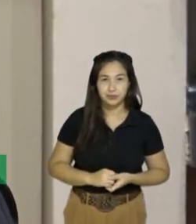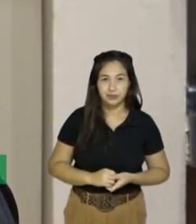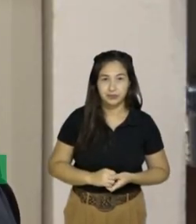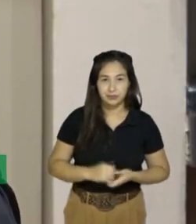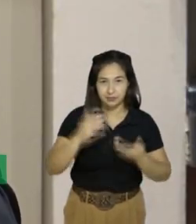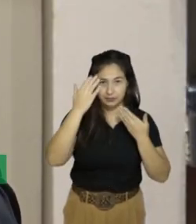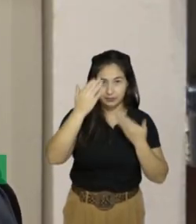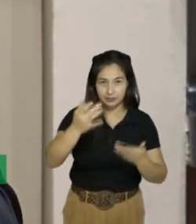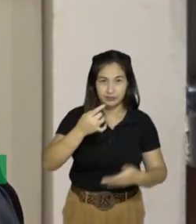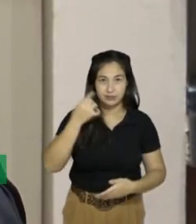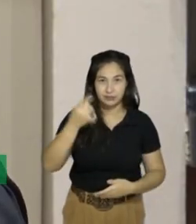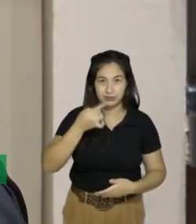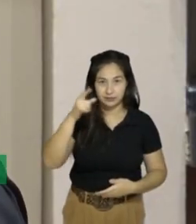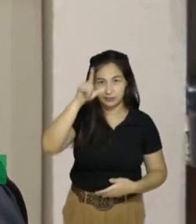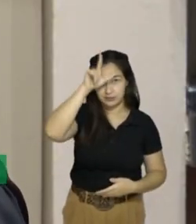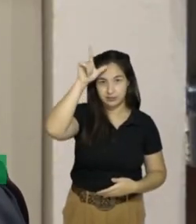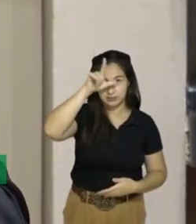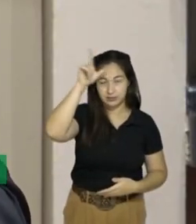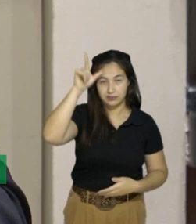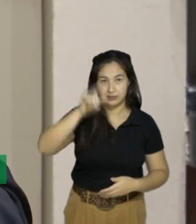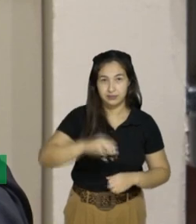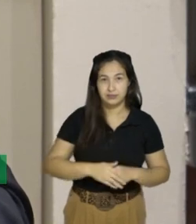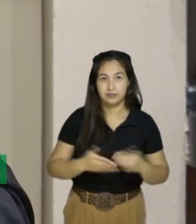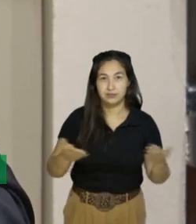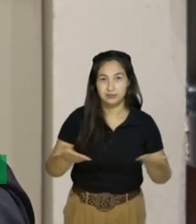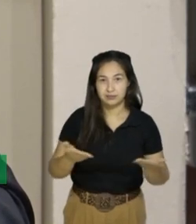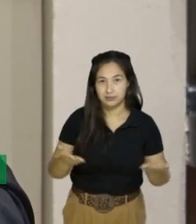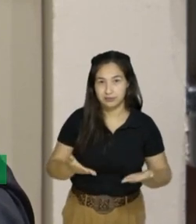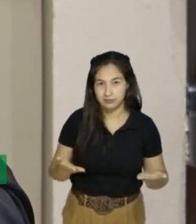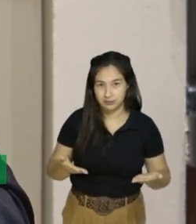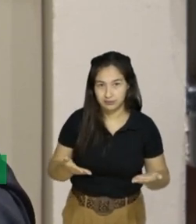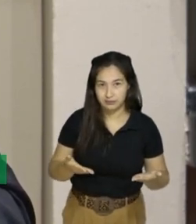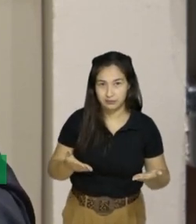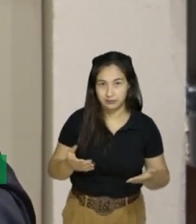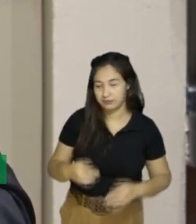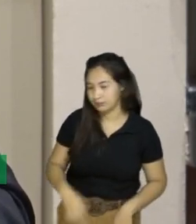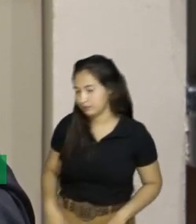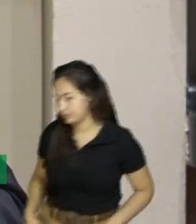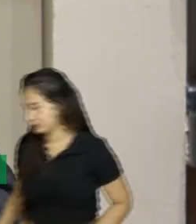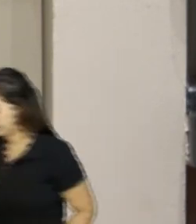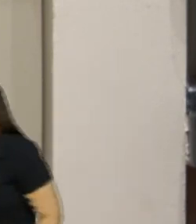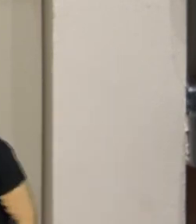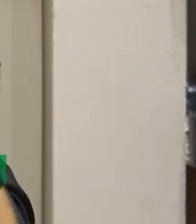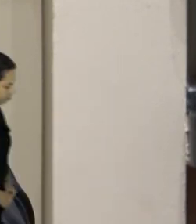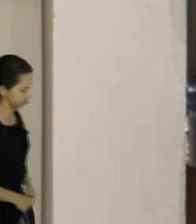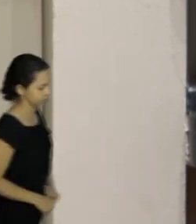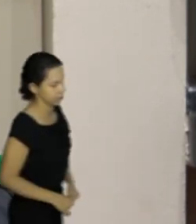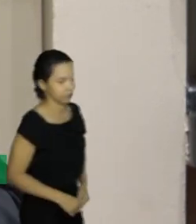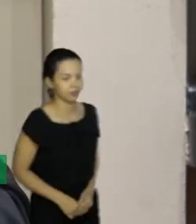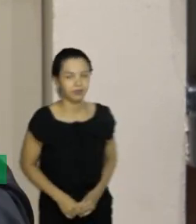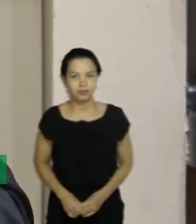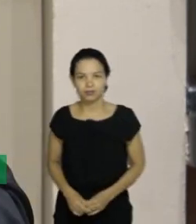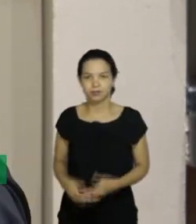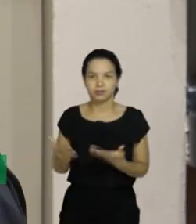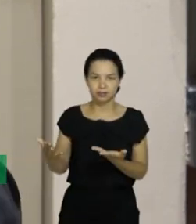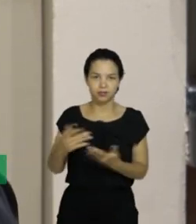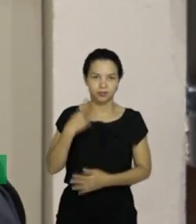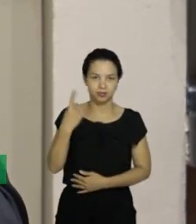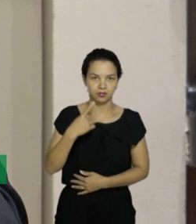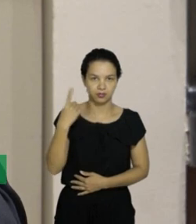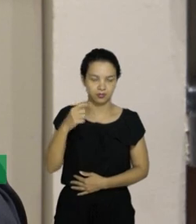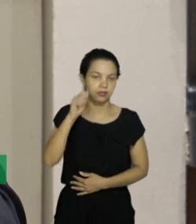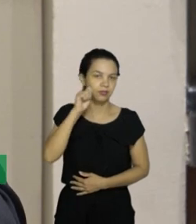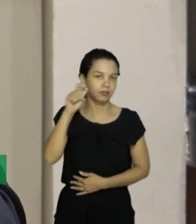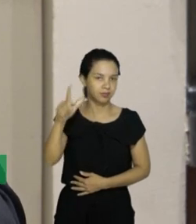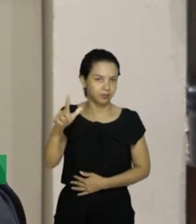Deputado Sargento Lima pela ordem Deputado antídio Lunelli